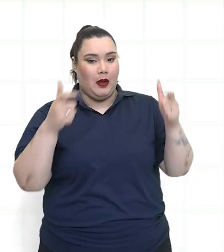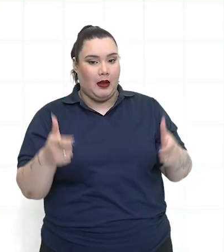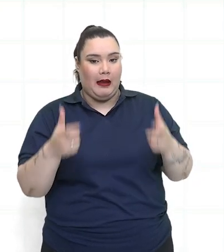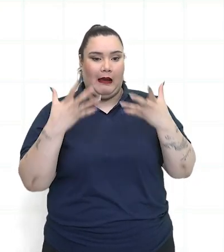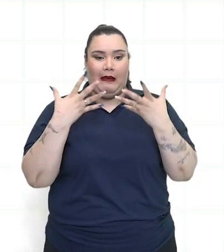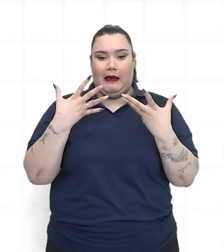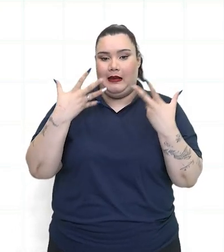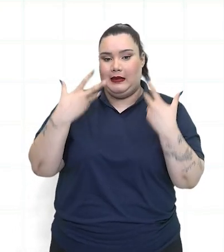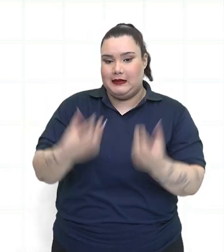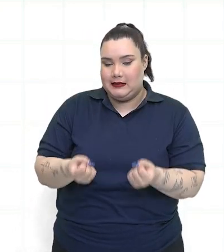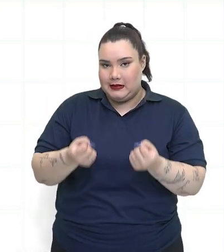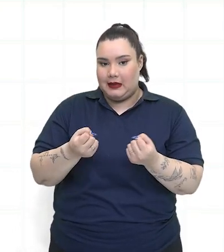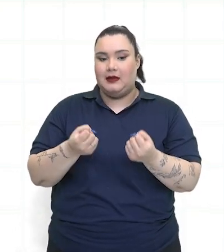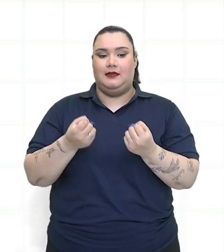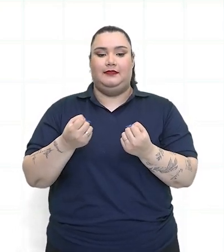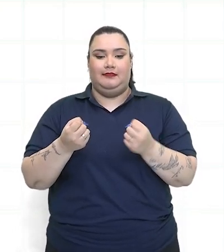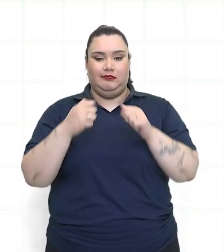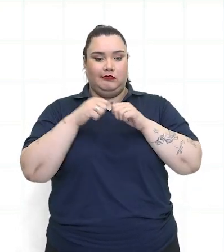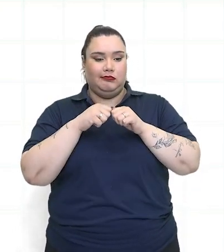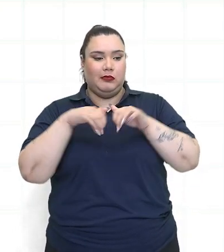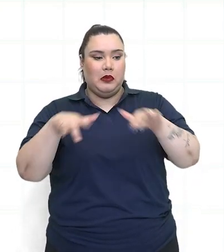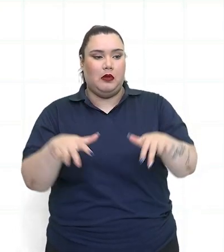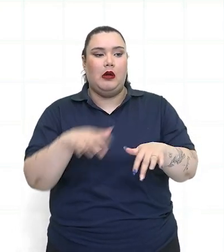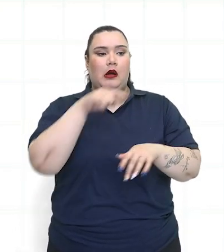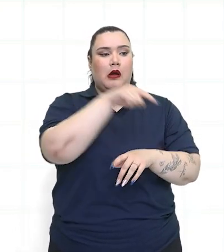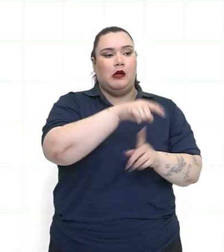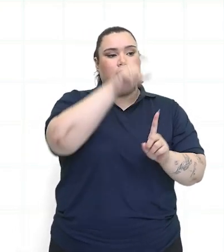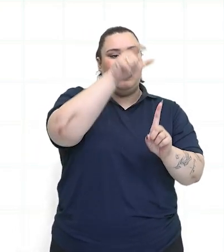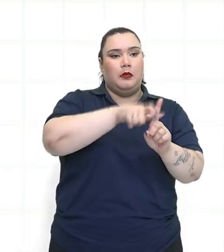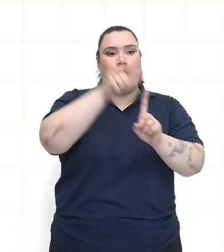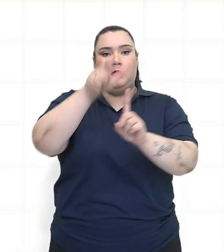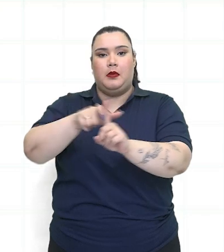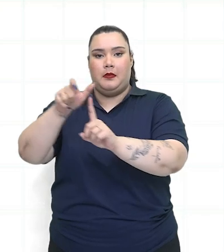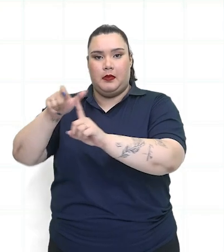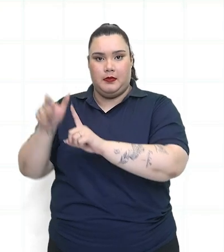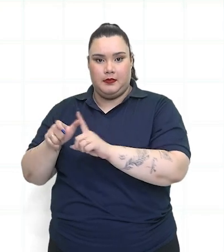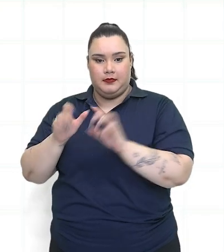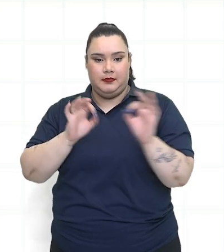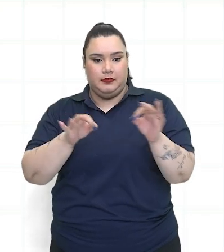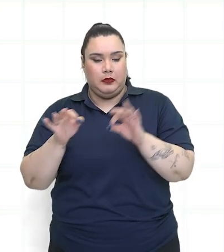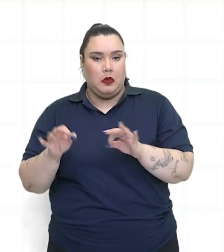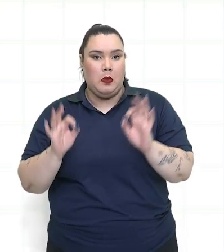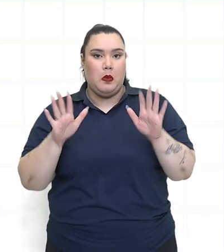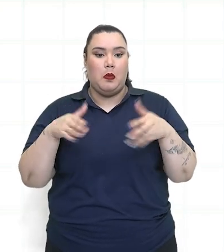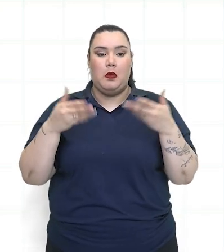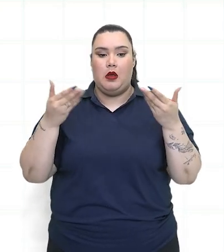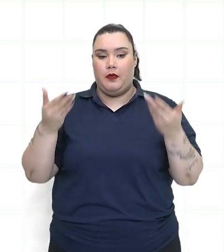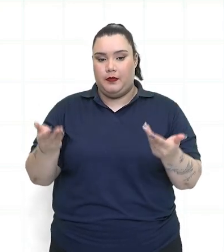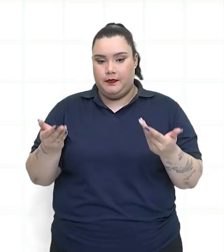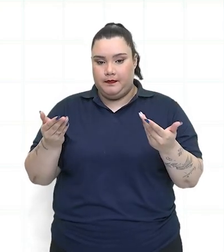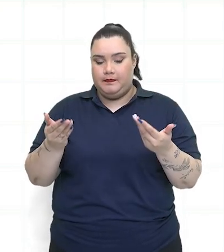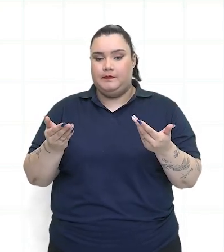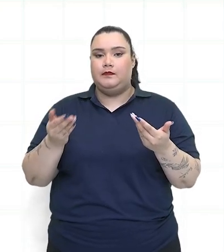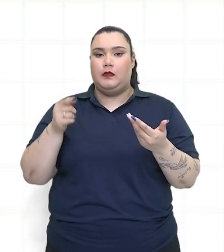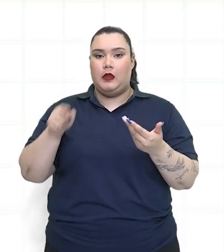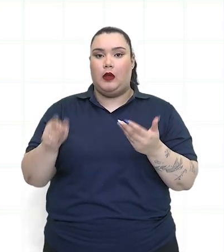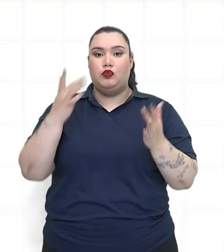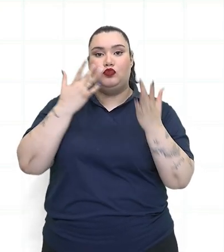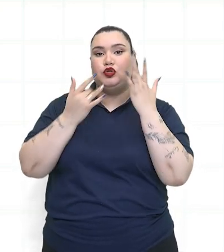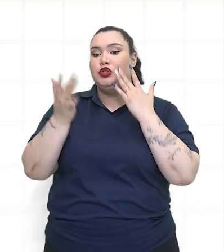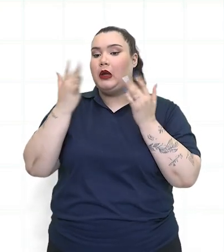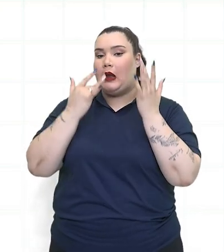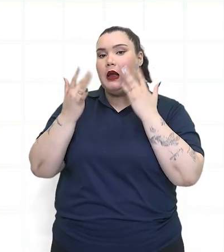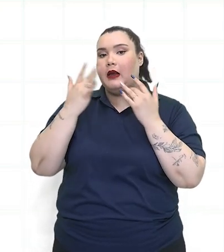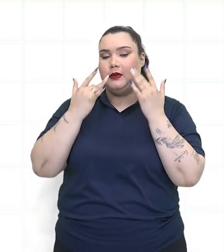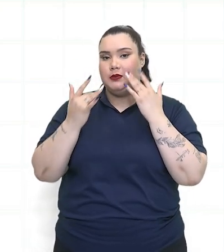se conformasse com a distribuição dos papéis. Que papéis são esses? Os papéis na peça.